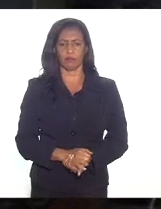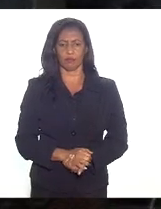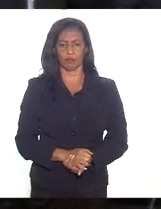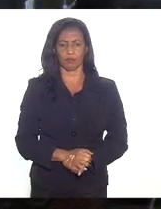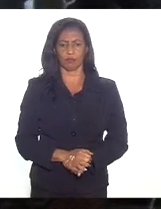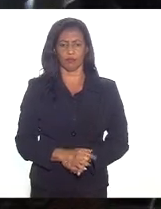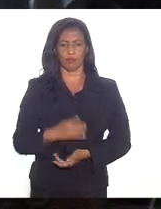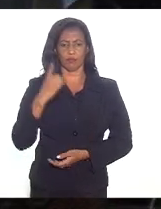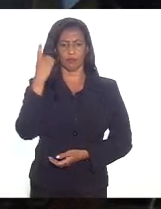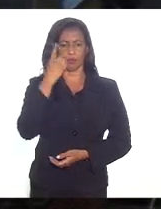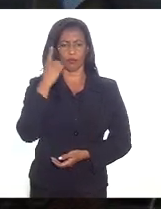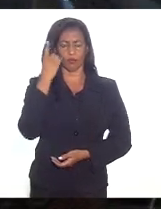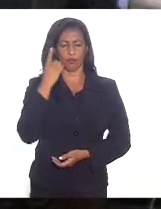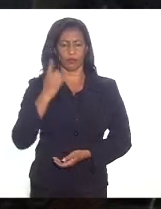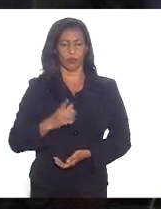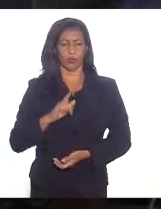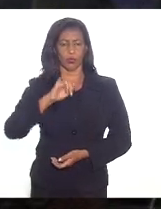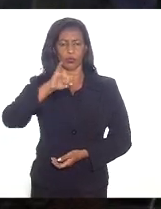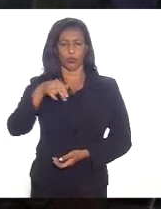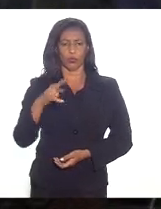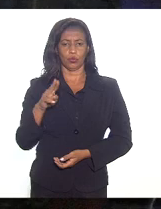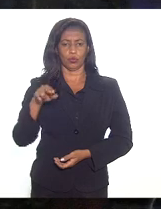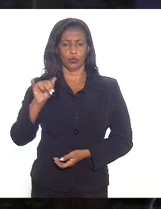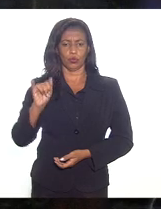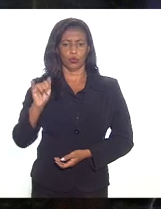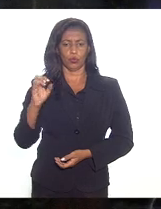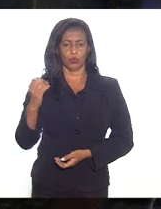Deputado Gustavo Tutuca.